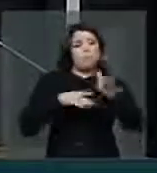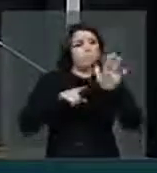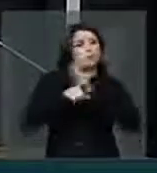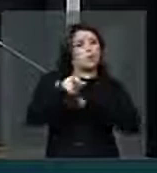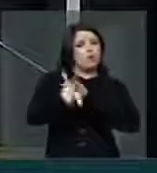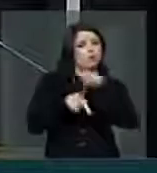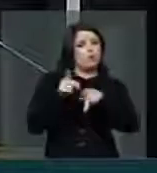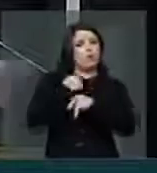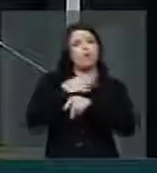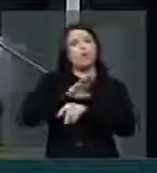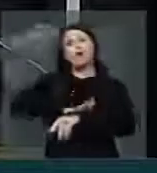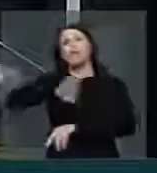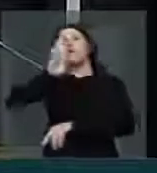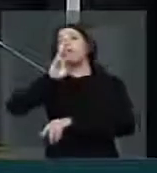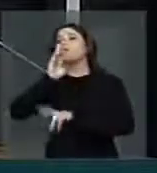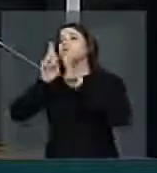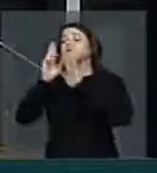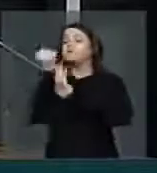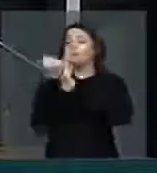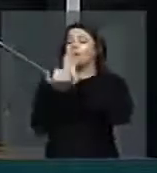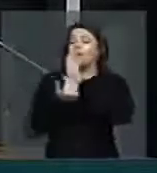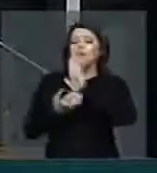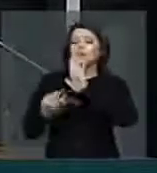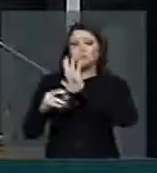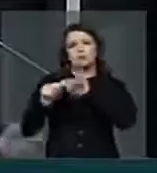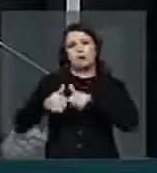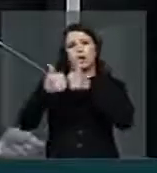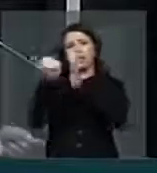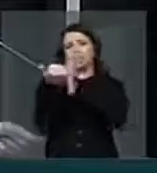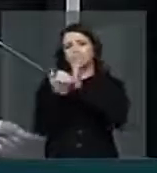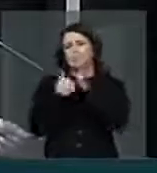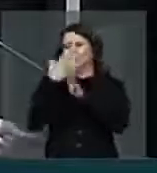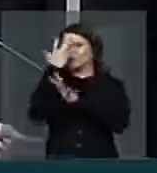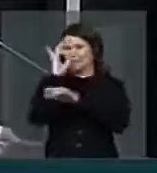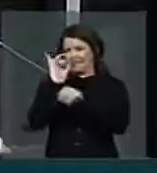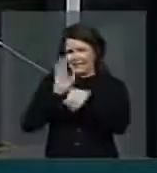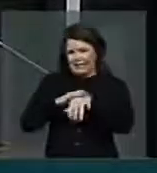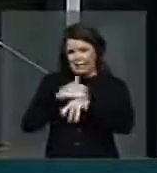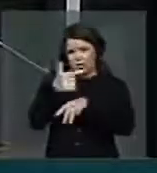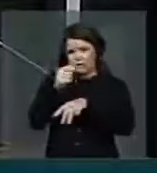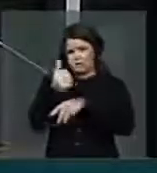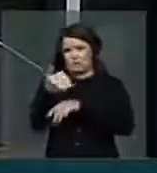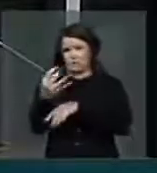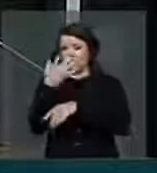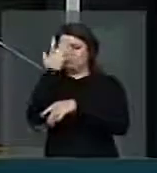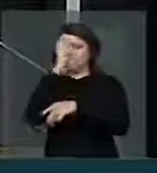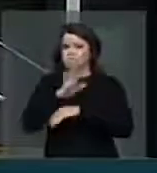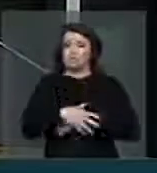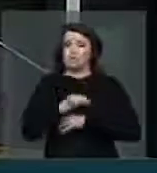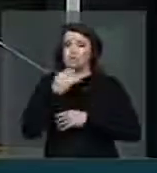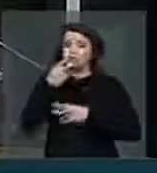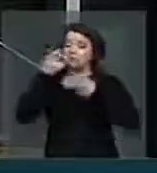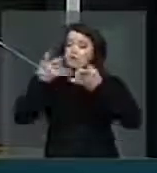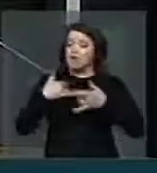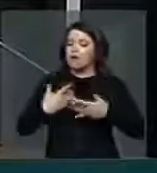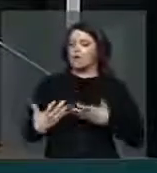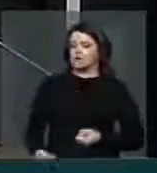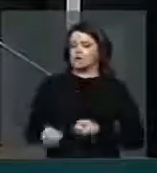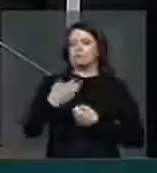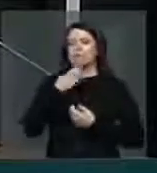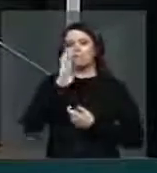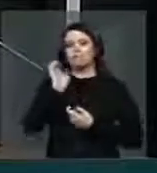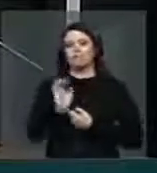plebiscito. Acho que os quesitos lá precisam ser aprimorados e não sei se dá tempo para 2014. O único argumento que eu aceito de boa